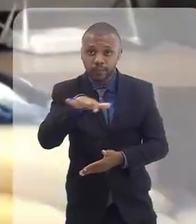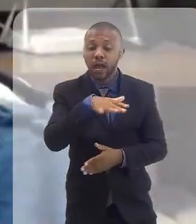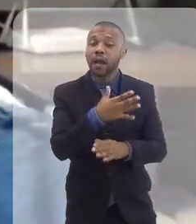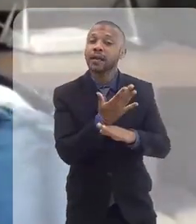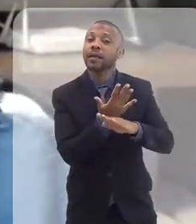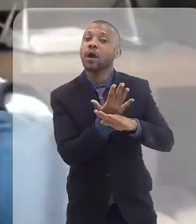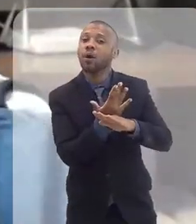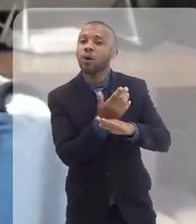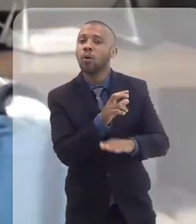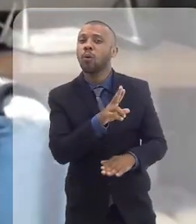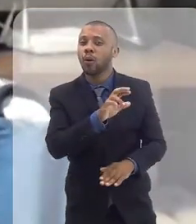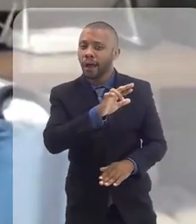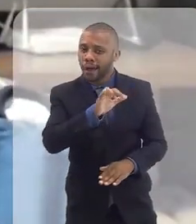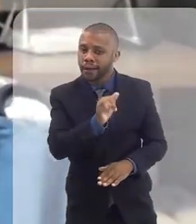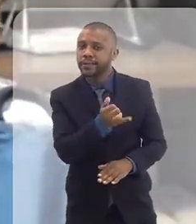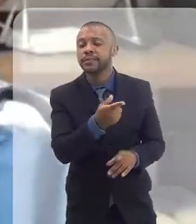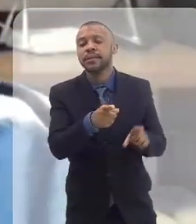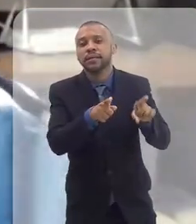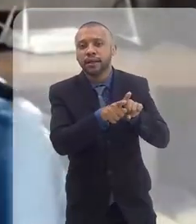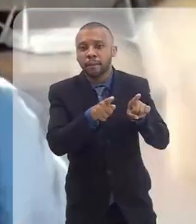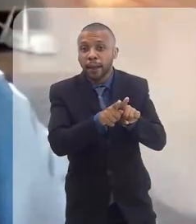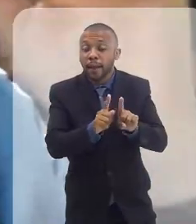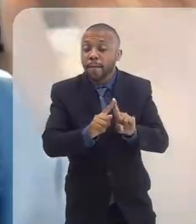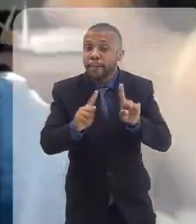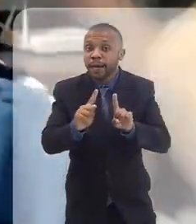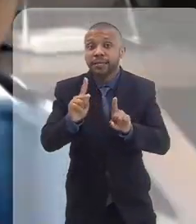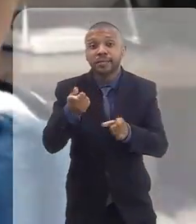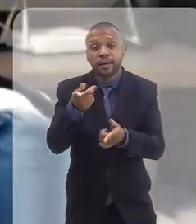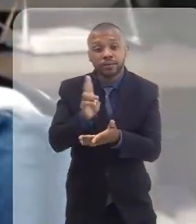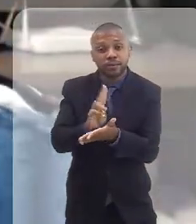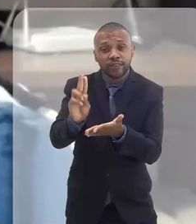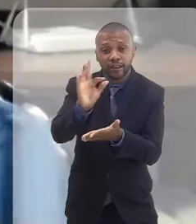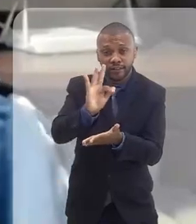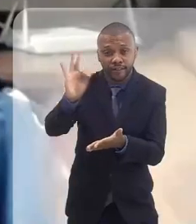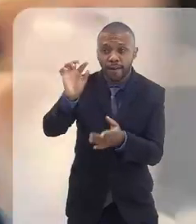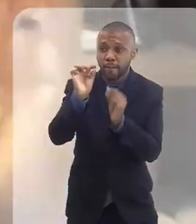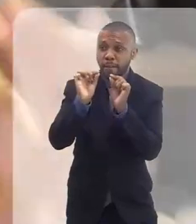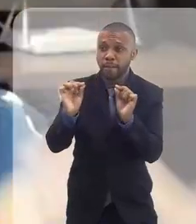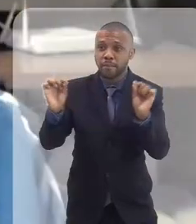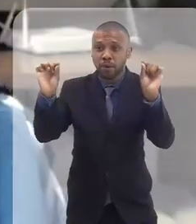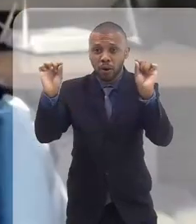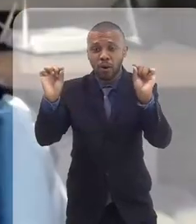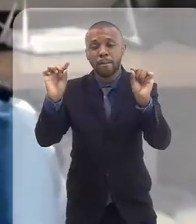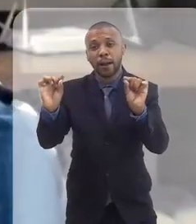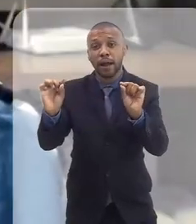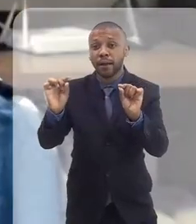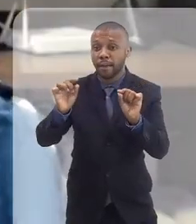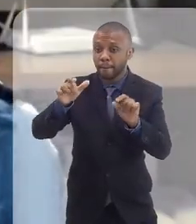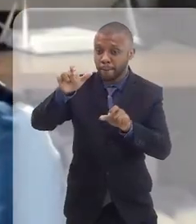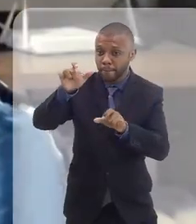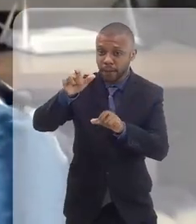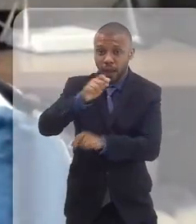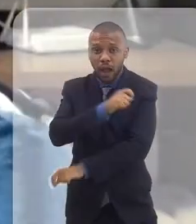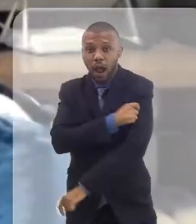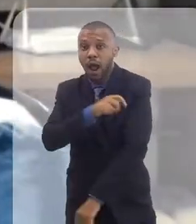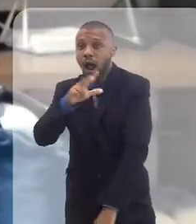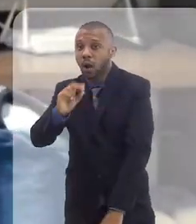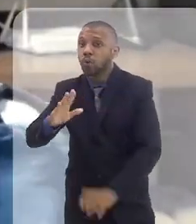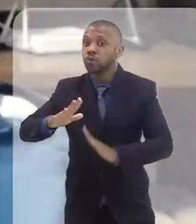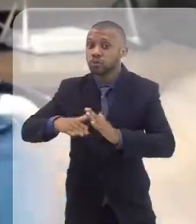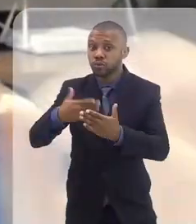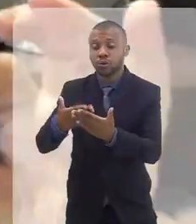para, e a UERJ também, mas nas federais, para egressos de